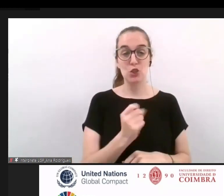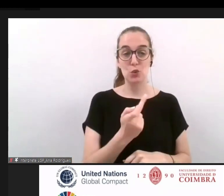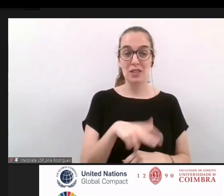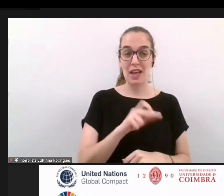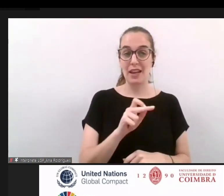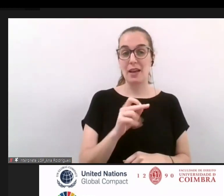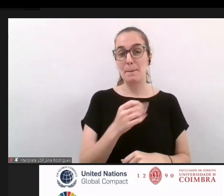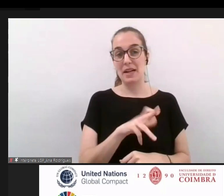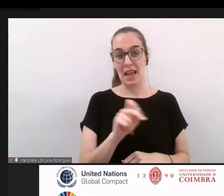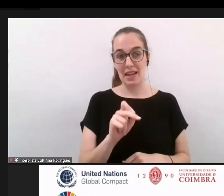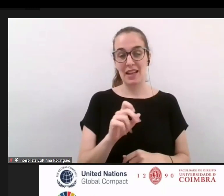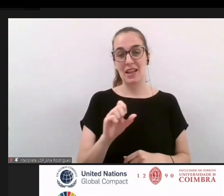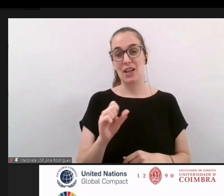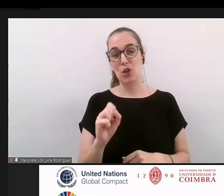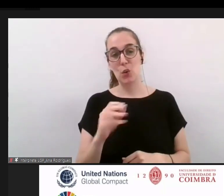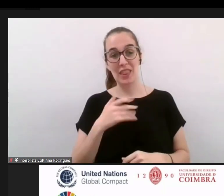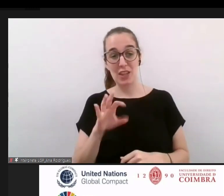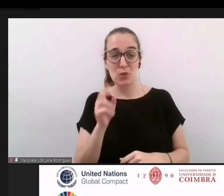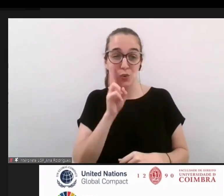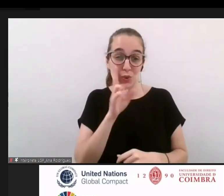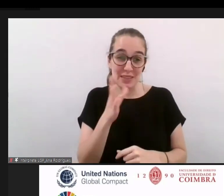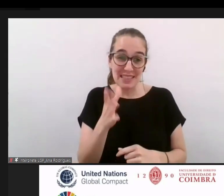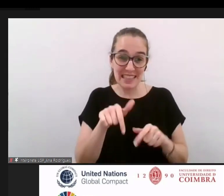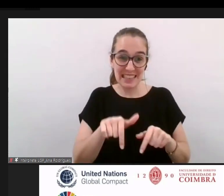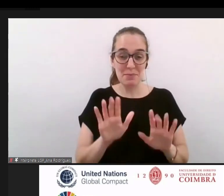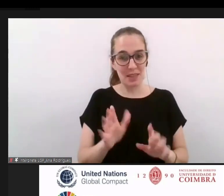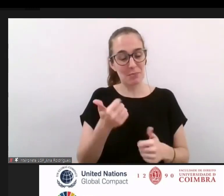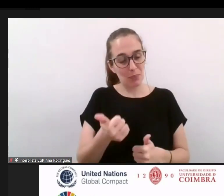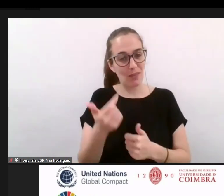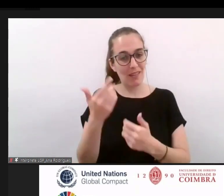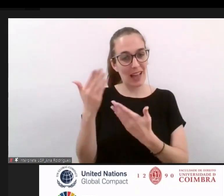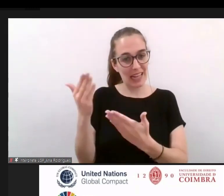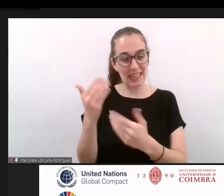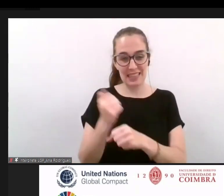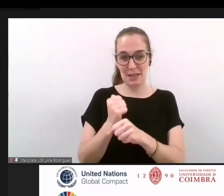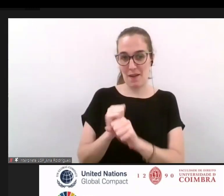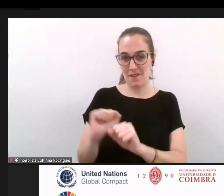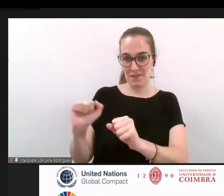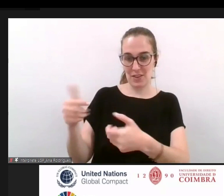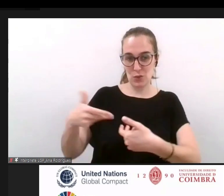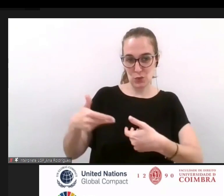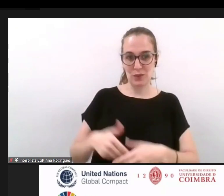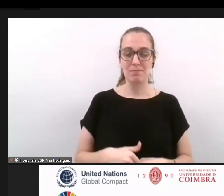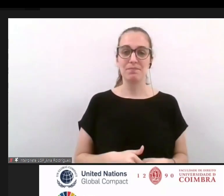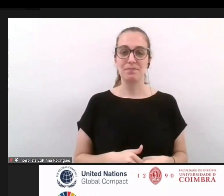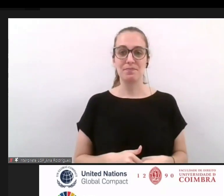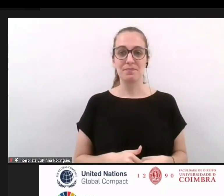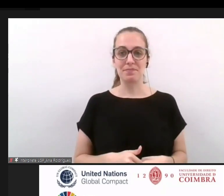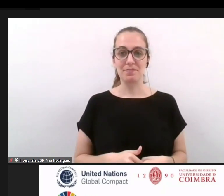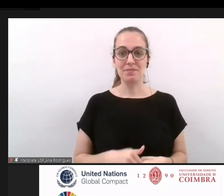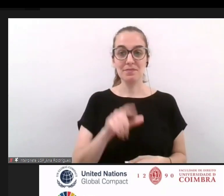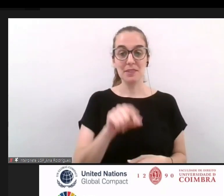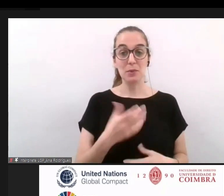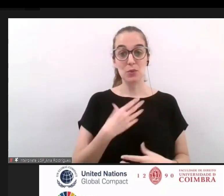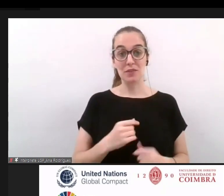Godinho. Desculpem fazer este agradecimento na casa, mas é sempre bom reconhecer o trabalho das pessoas que connosco colaboram. E com isto